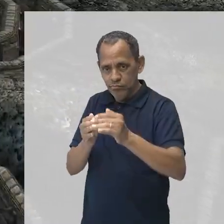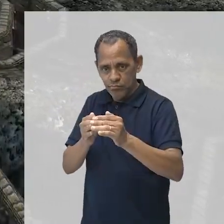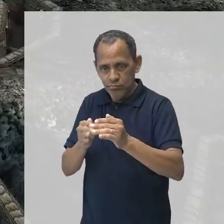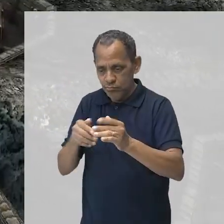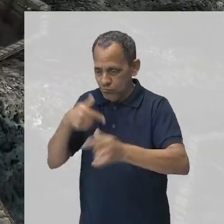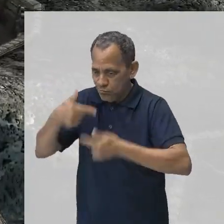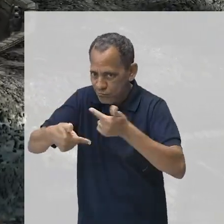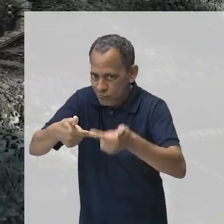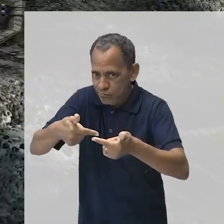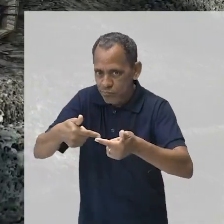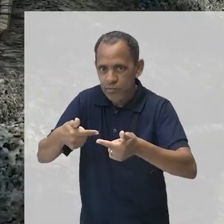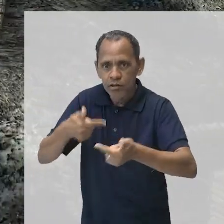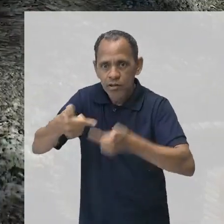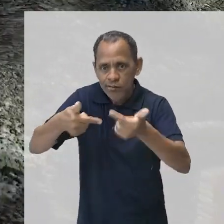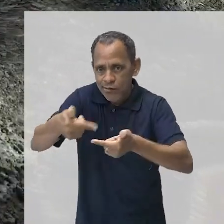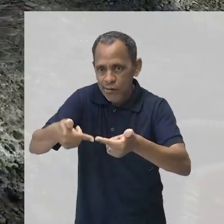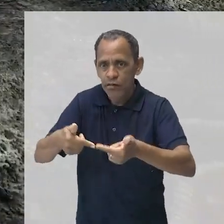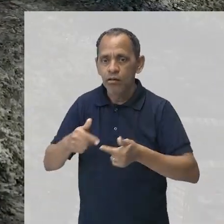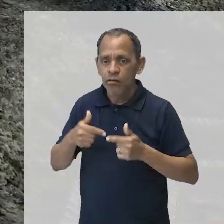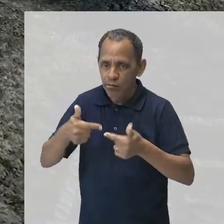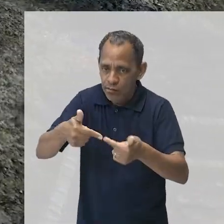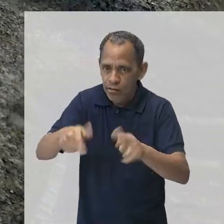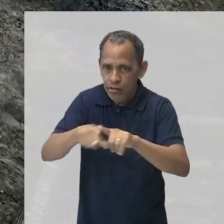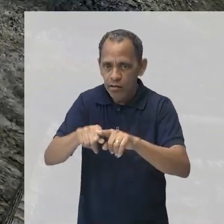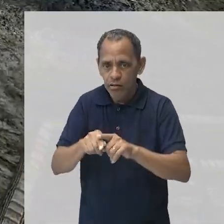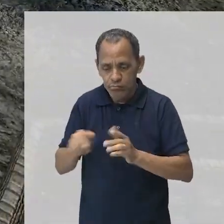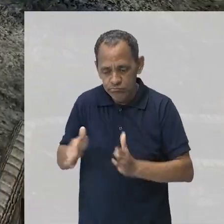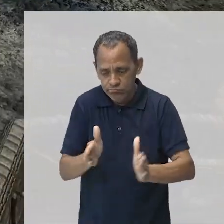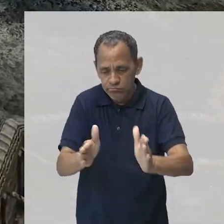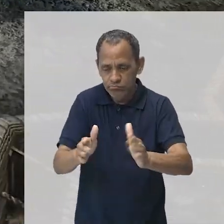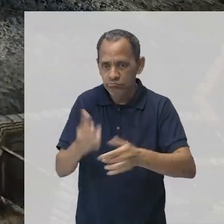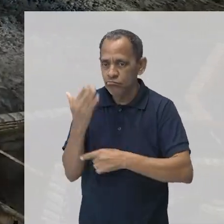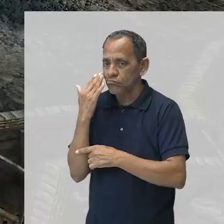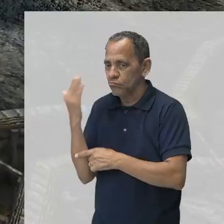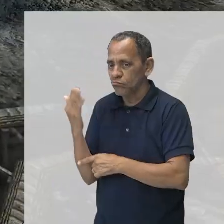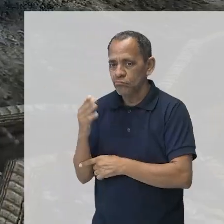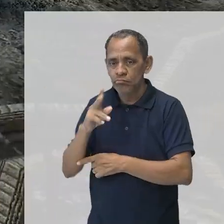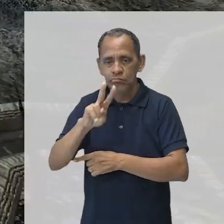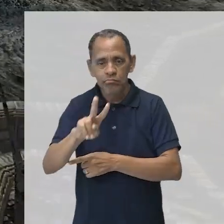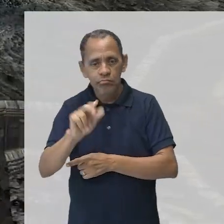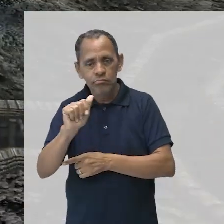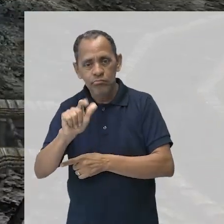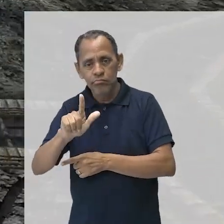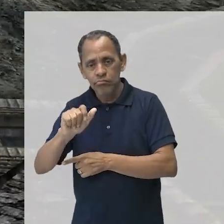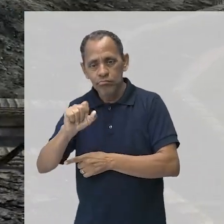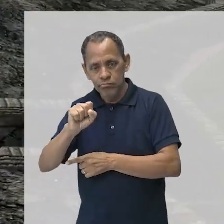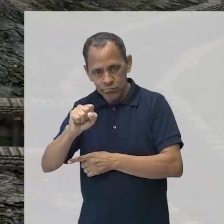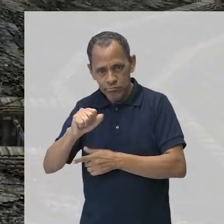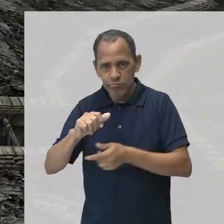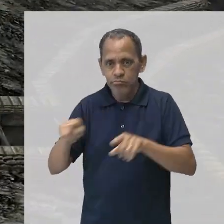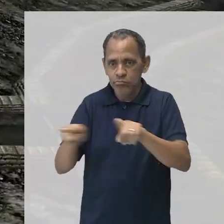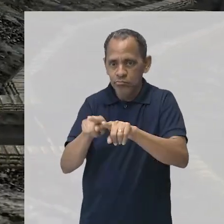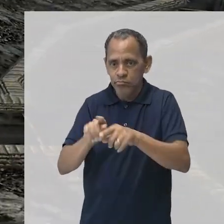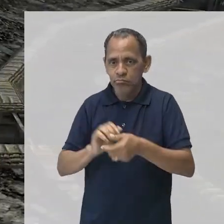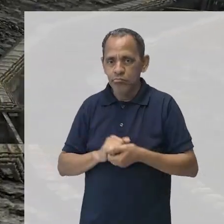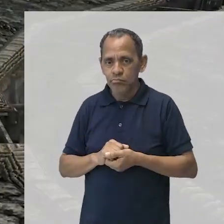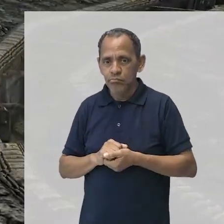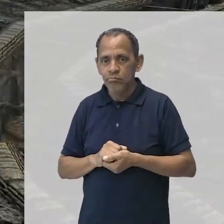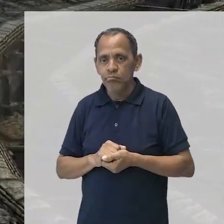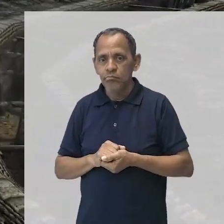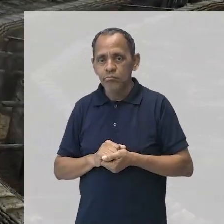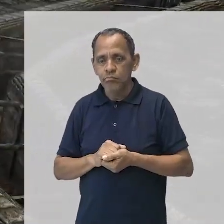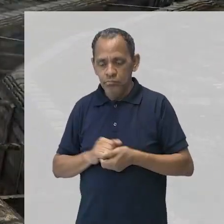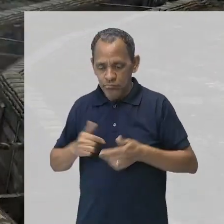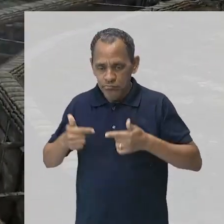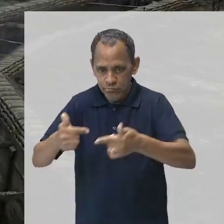temos algumas valas, né, vocês observam aí que essas valas eram justamente as trincheiras. Houve o desenvolvimento